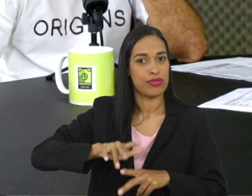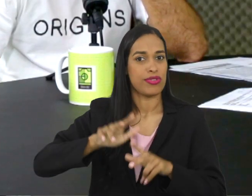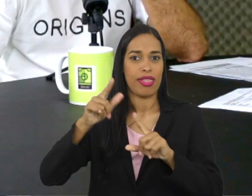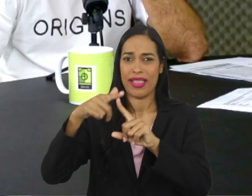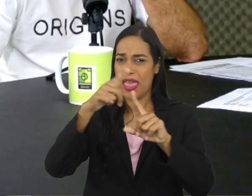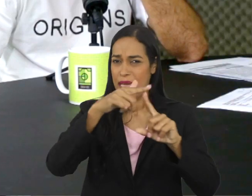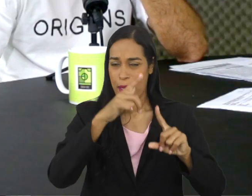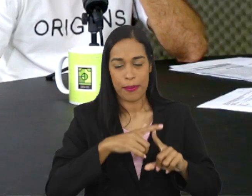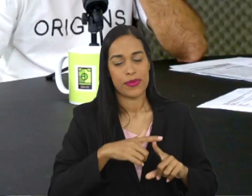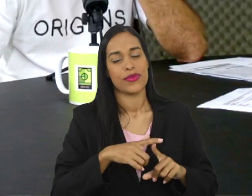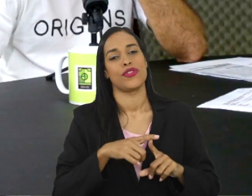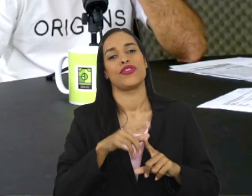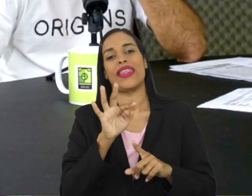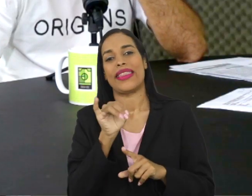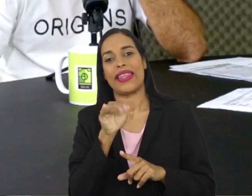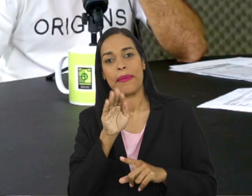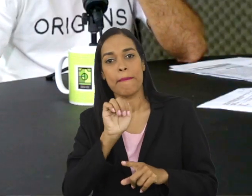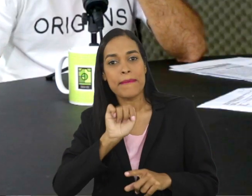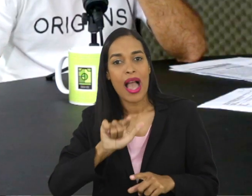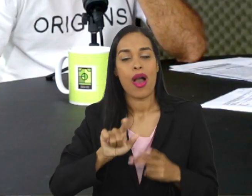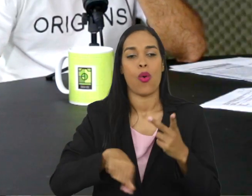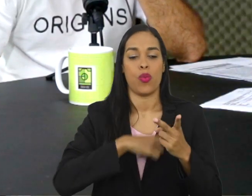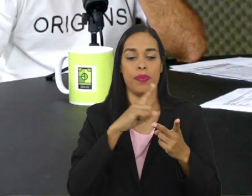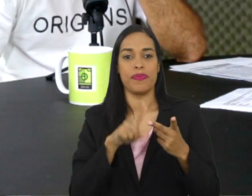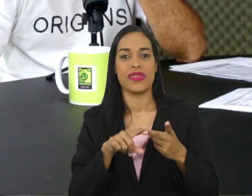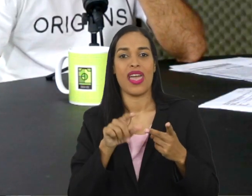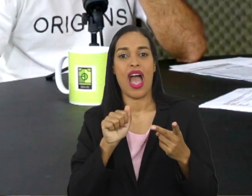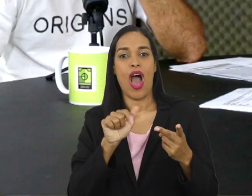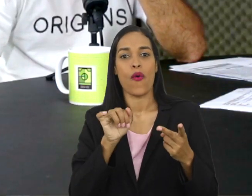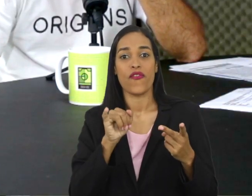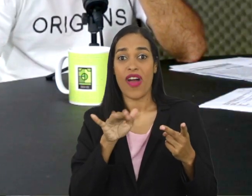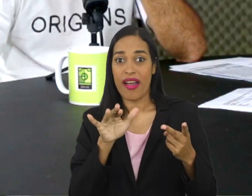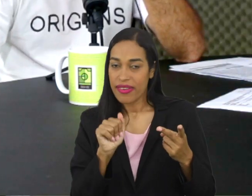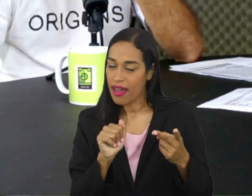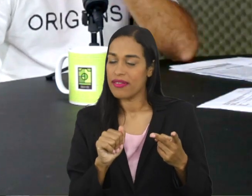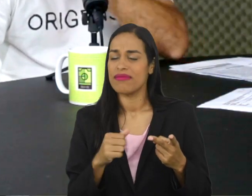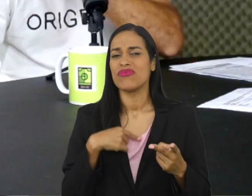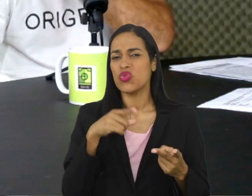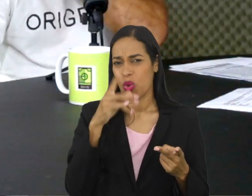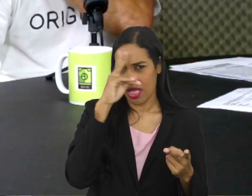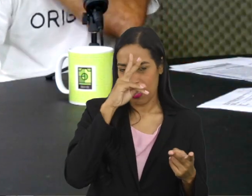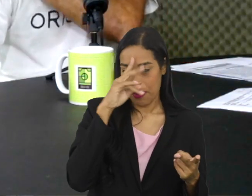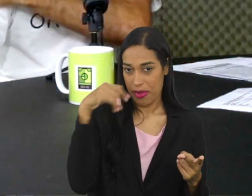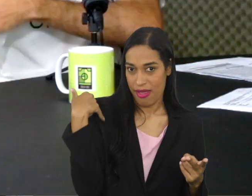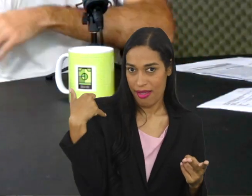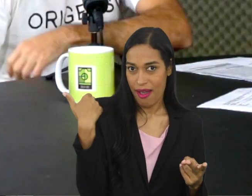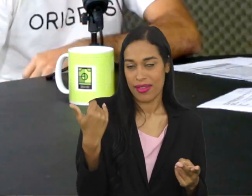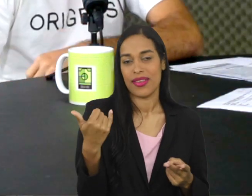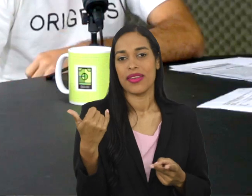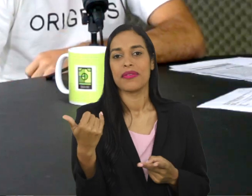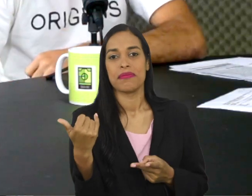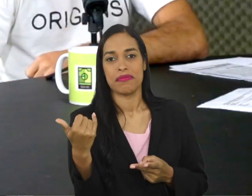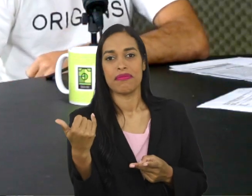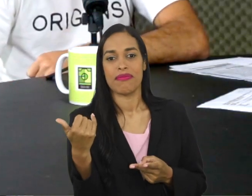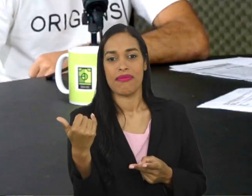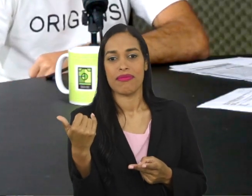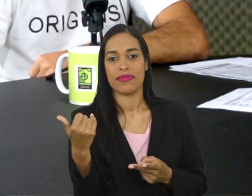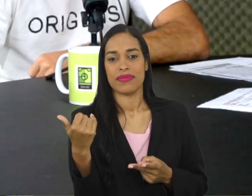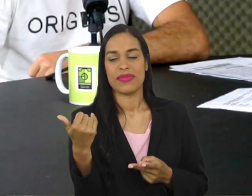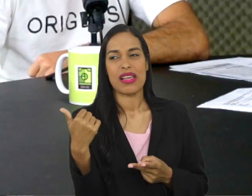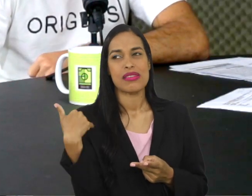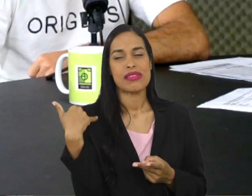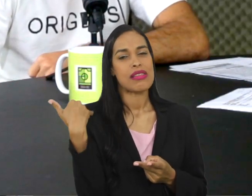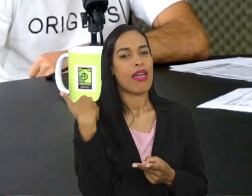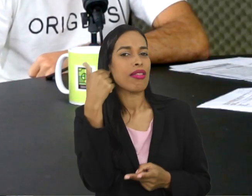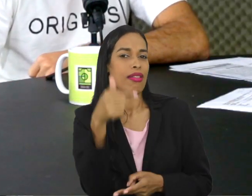eu toquei alfaia. Tu lembra quantos anos tu tinhas, Maiara, nessa época?